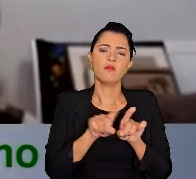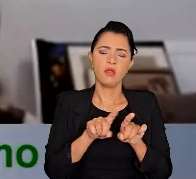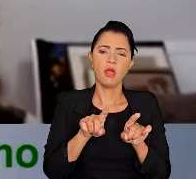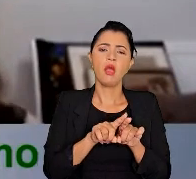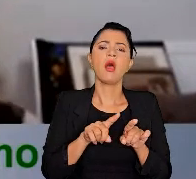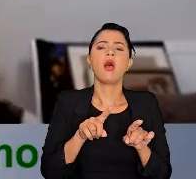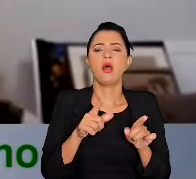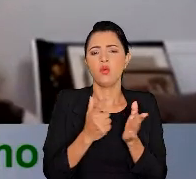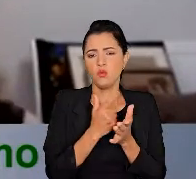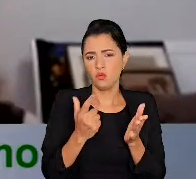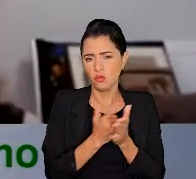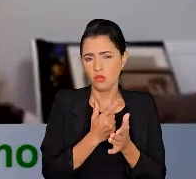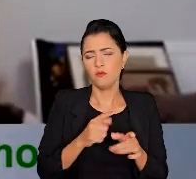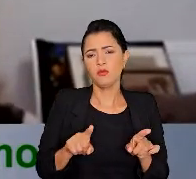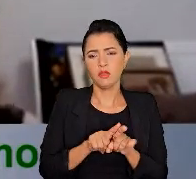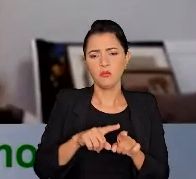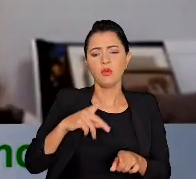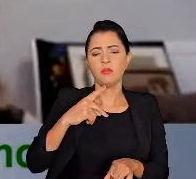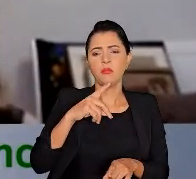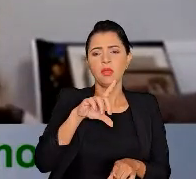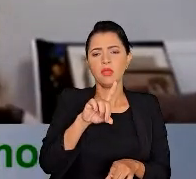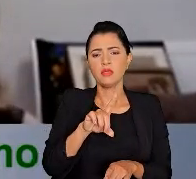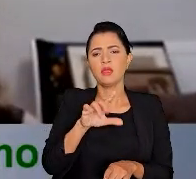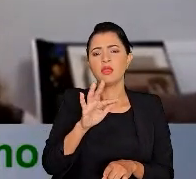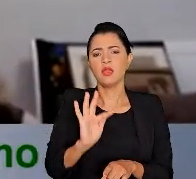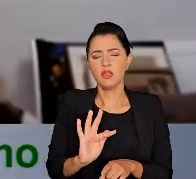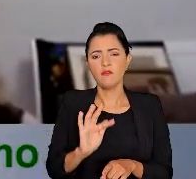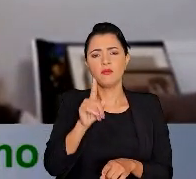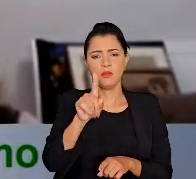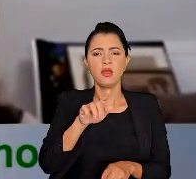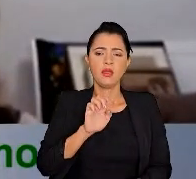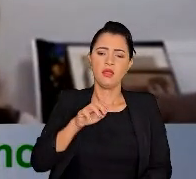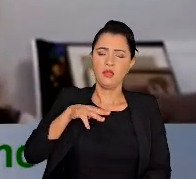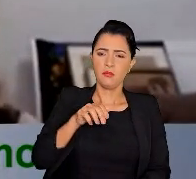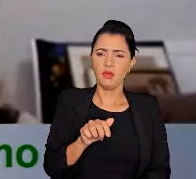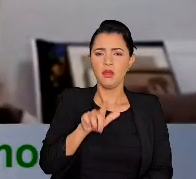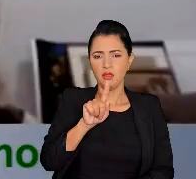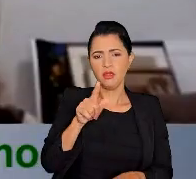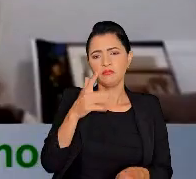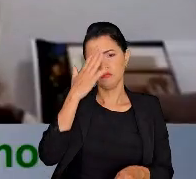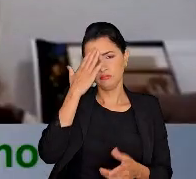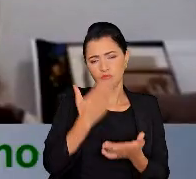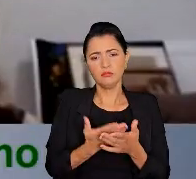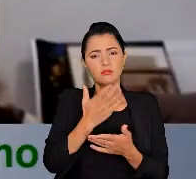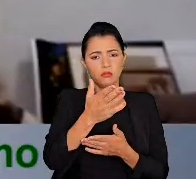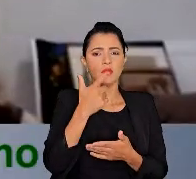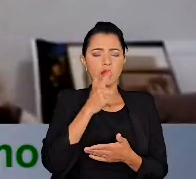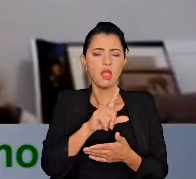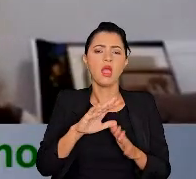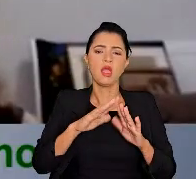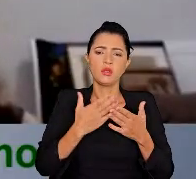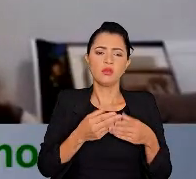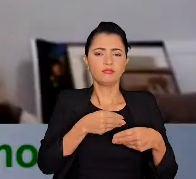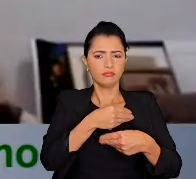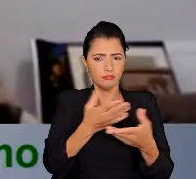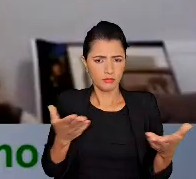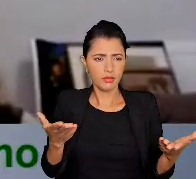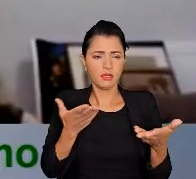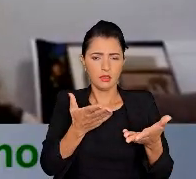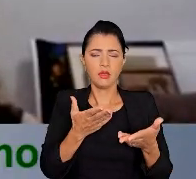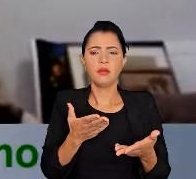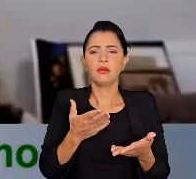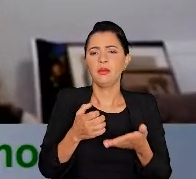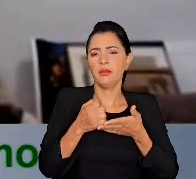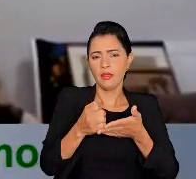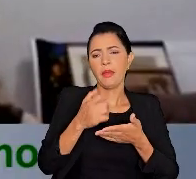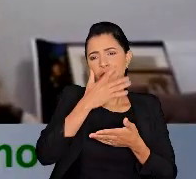como o PDF para a EMAG, e aí acredito que a escola vai poder disponibilizar para os assistentes e para